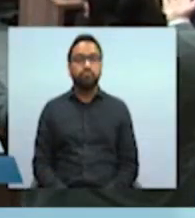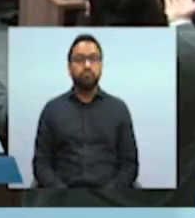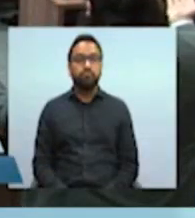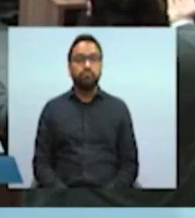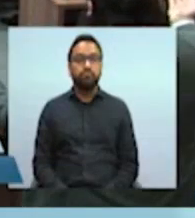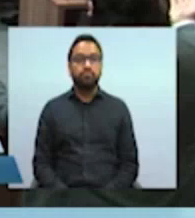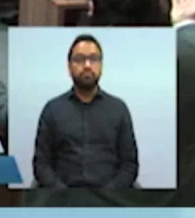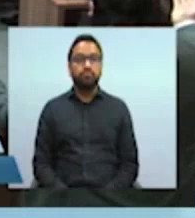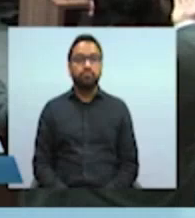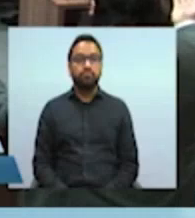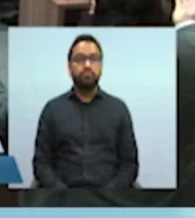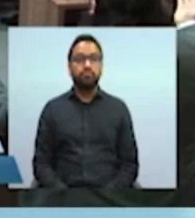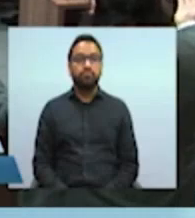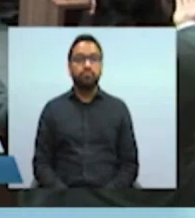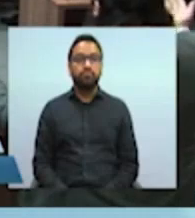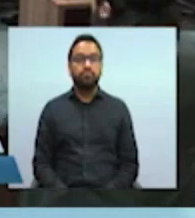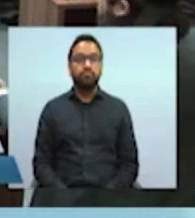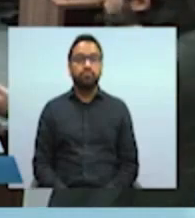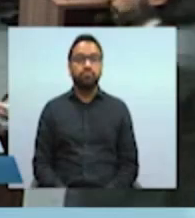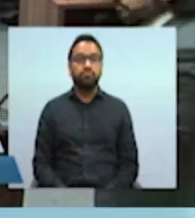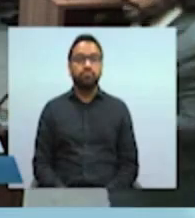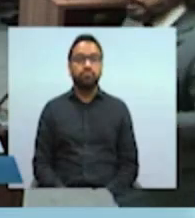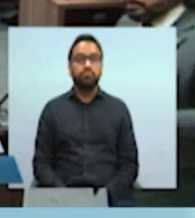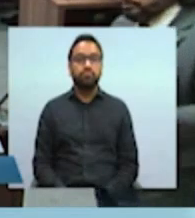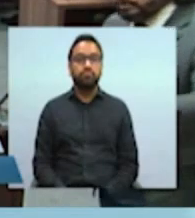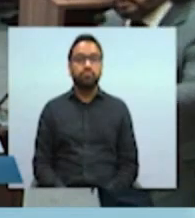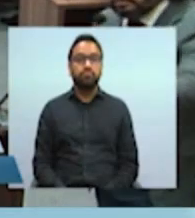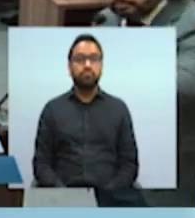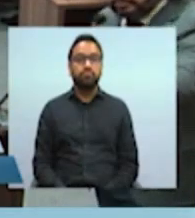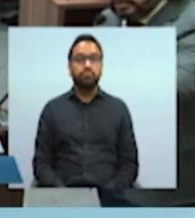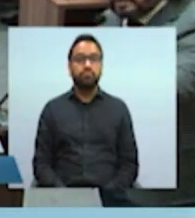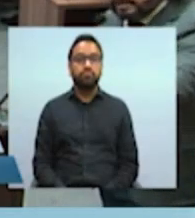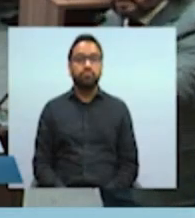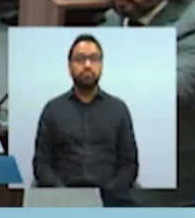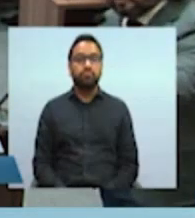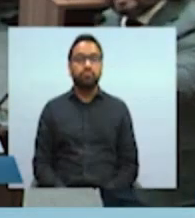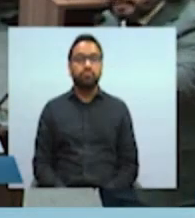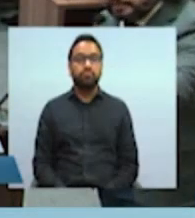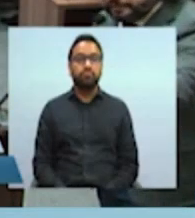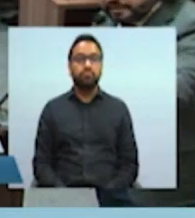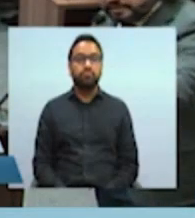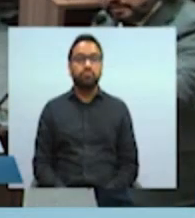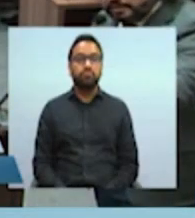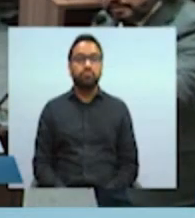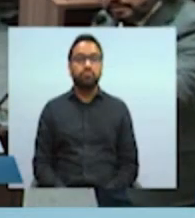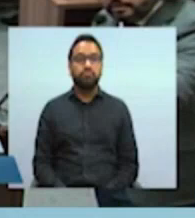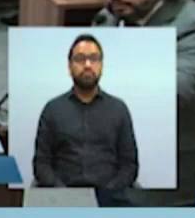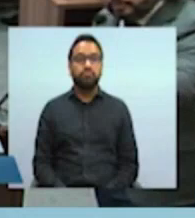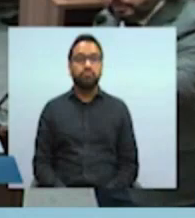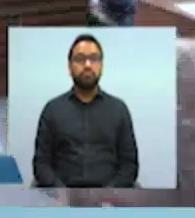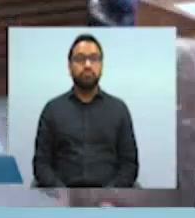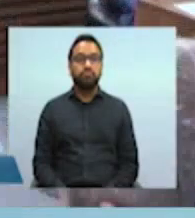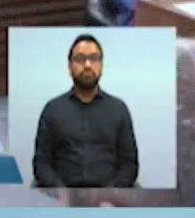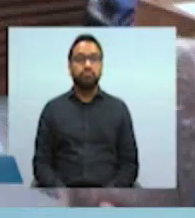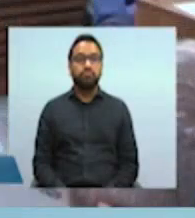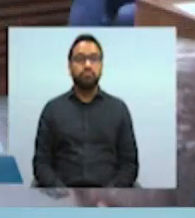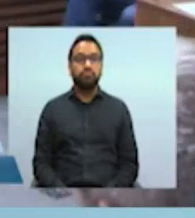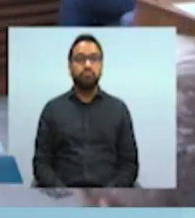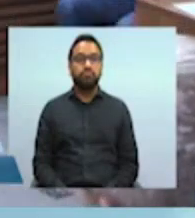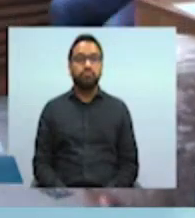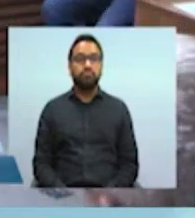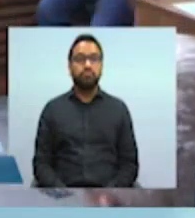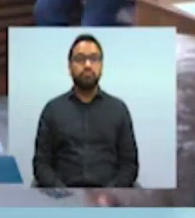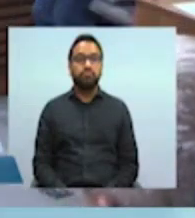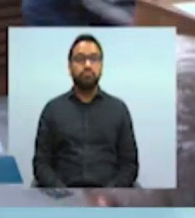sessão, Maicon Costa se dirigiu desta forma à vereadora. Senhora, se reserve a sua vereador Maicon, ok. Senhora, se reserve a sua